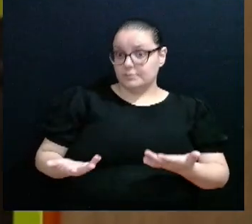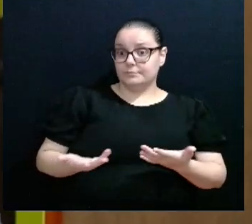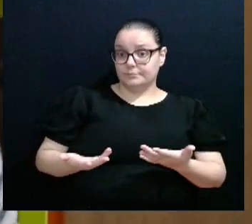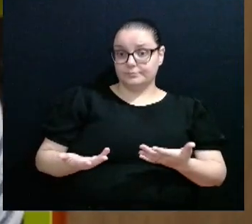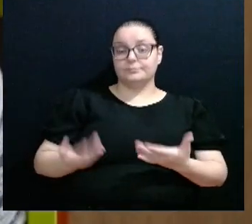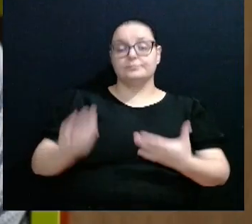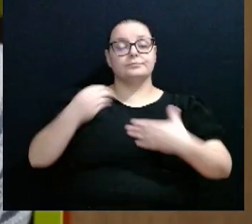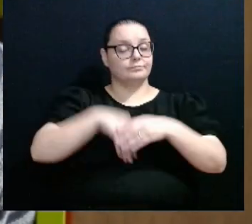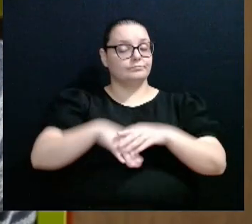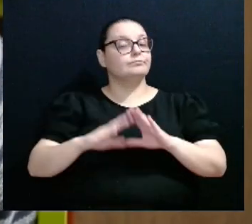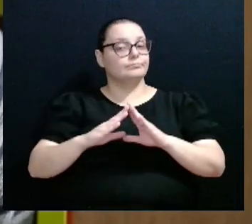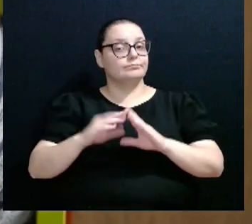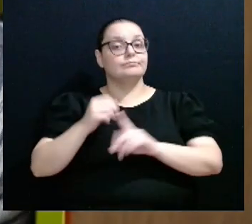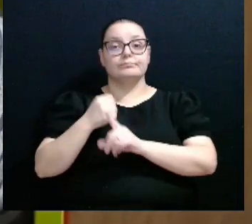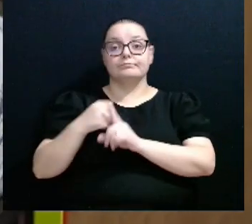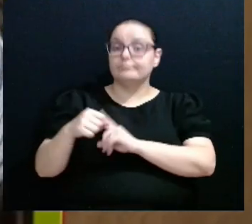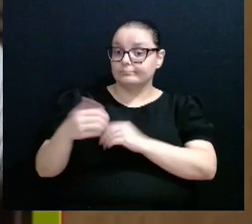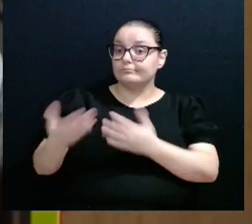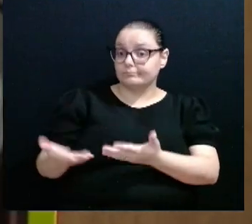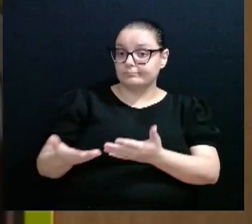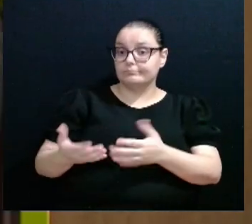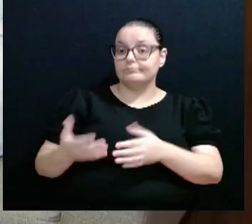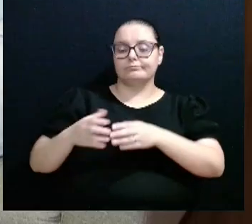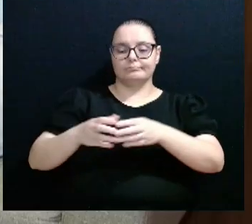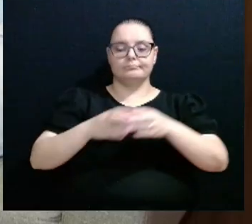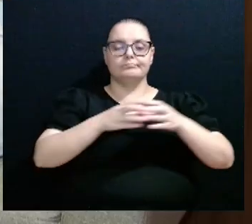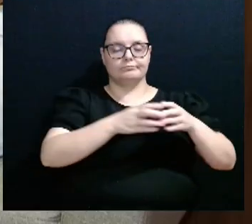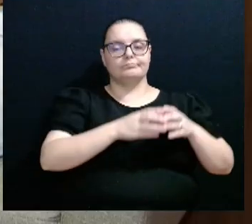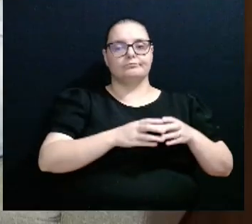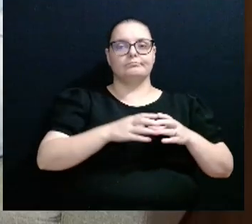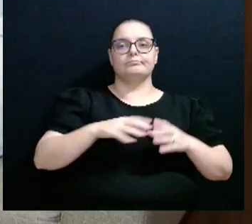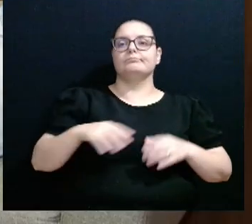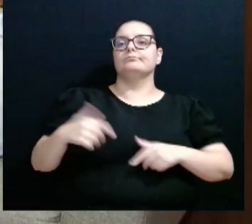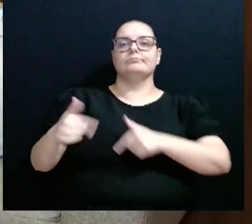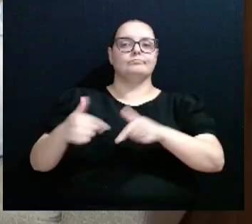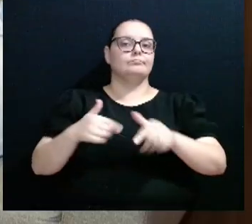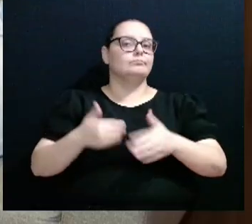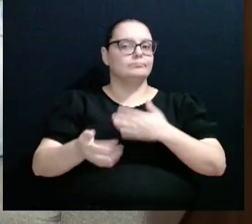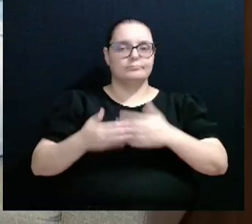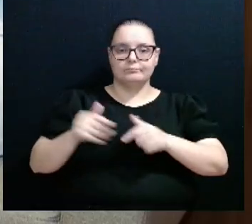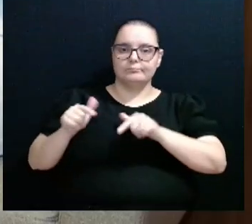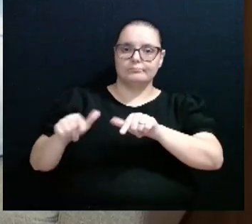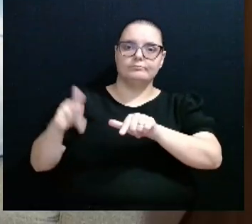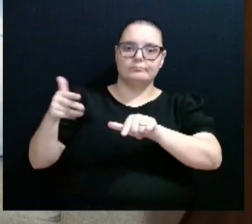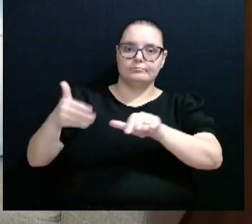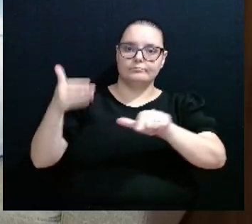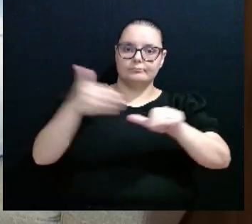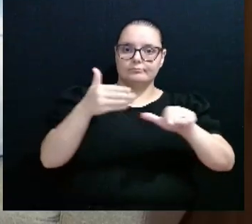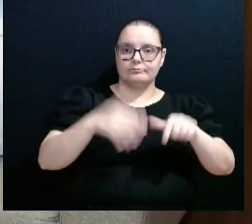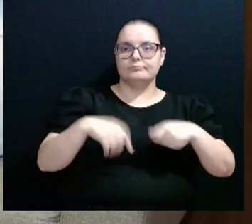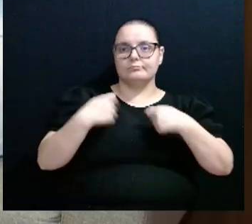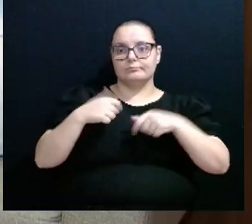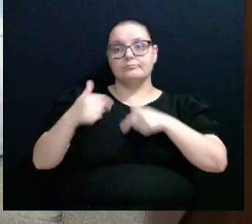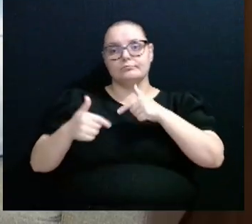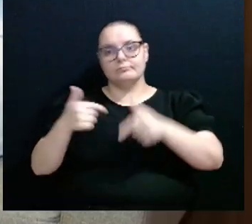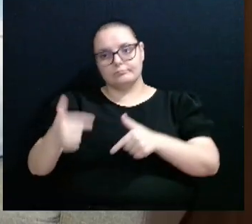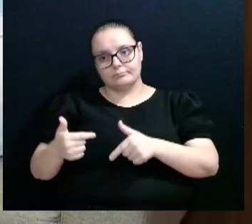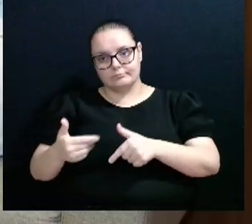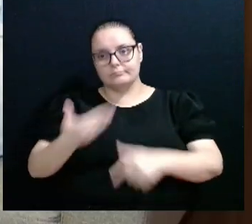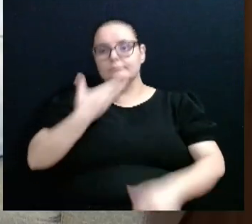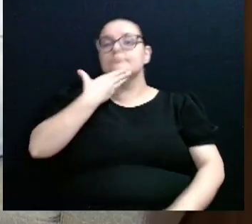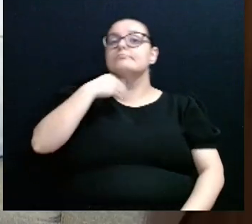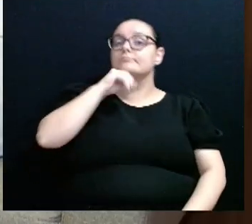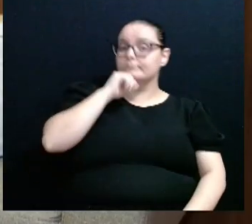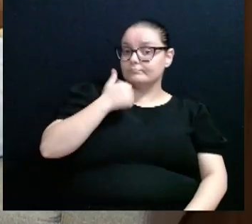na sociedade, para a gente viver no mundo, no trabalho, onde ela for. Então, a gente precisa trabalhar aí com os pais para